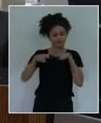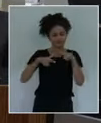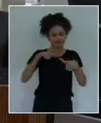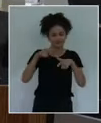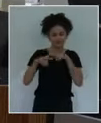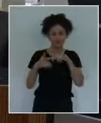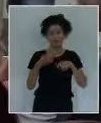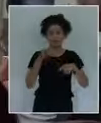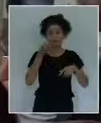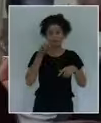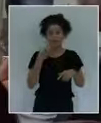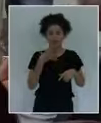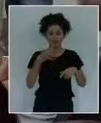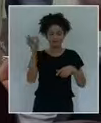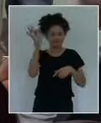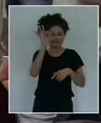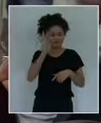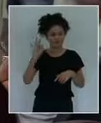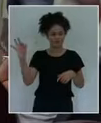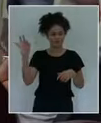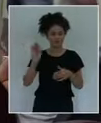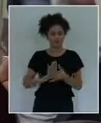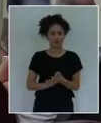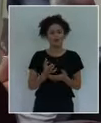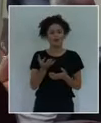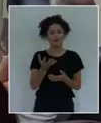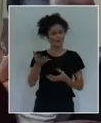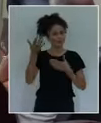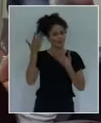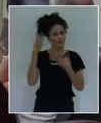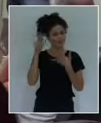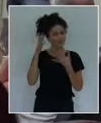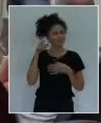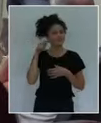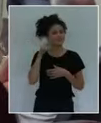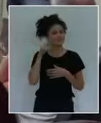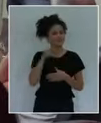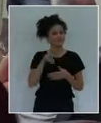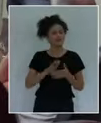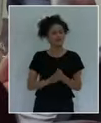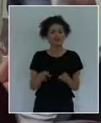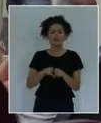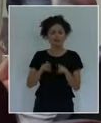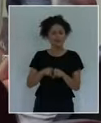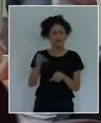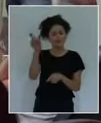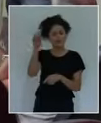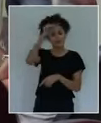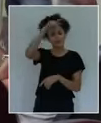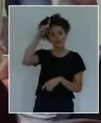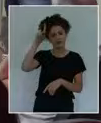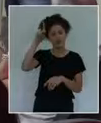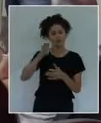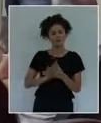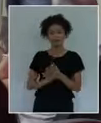a população, quero aqui parabenizar você, e também o prefeito Wagner Mal, e todos aqueles ali que estavam